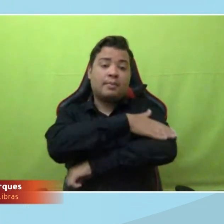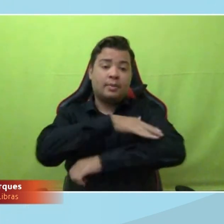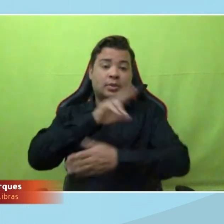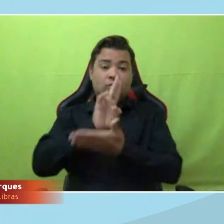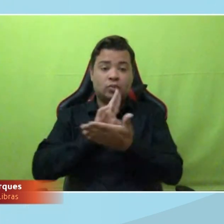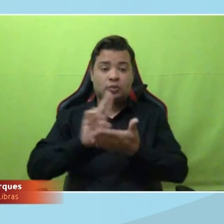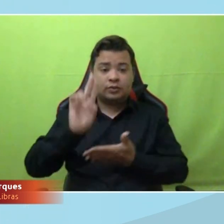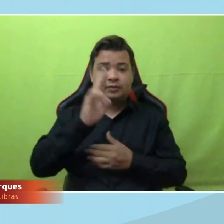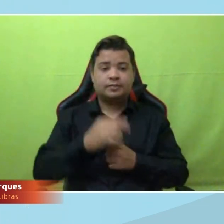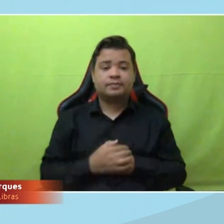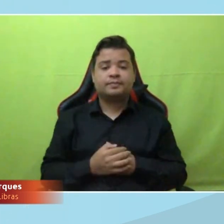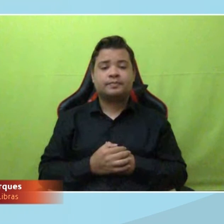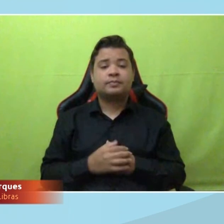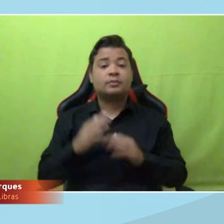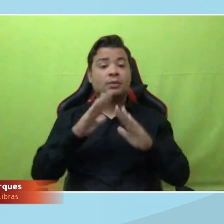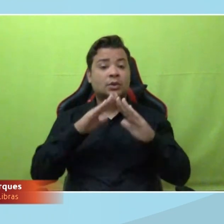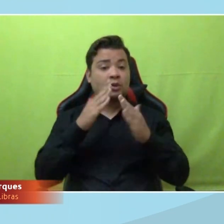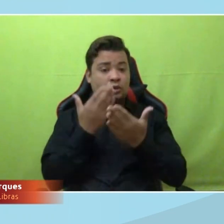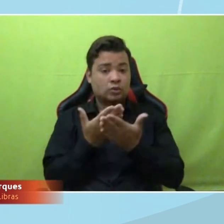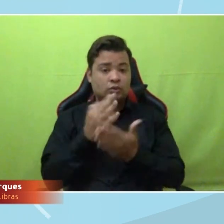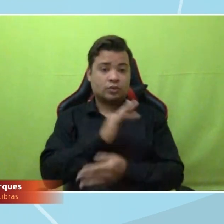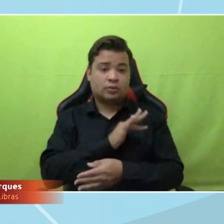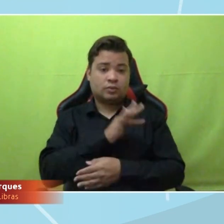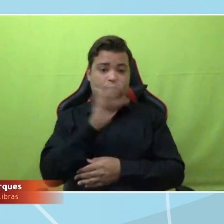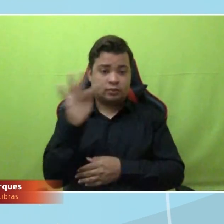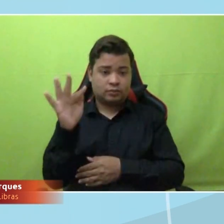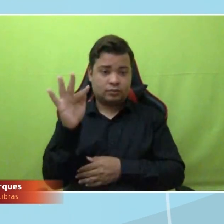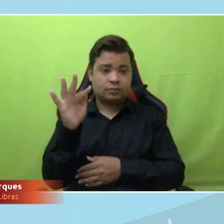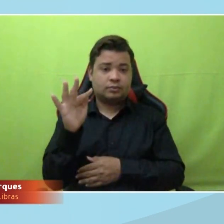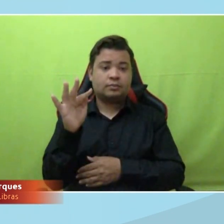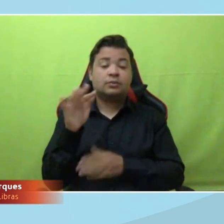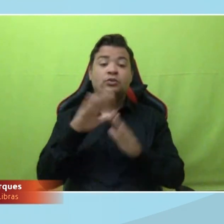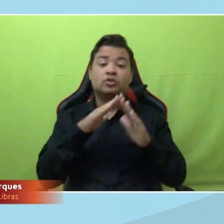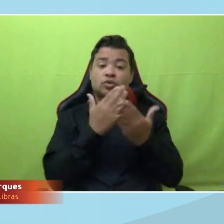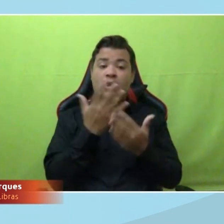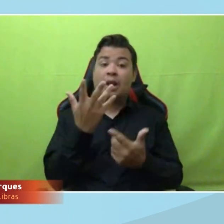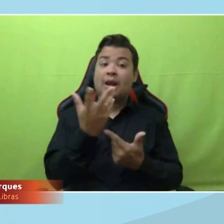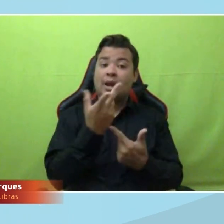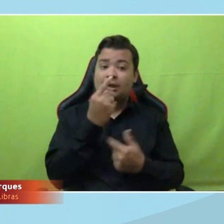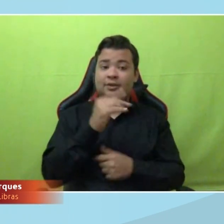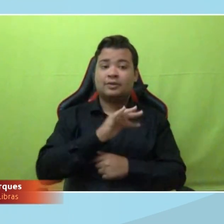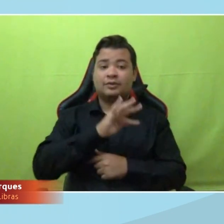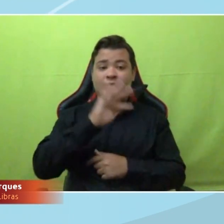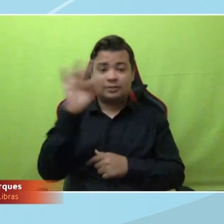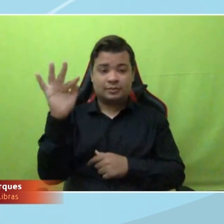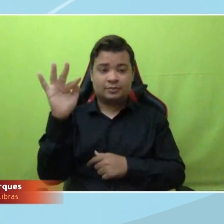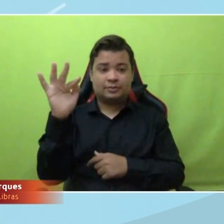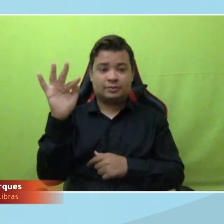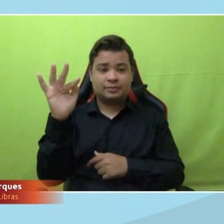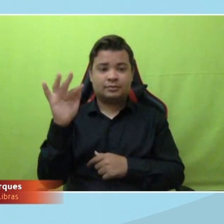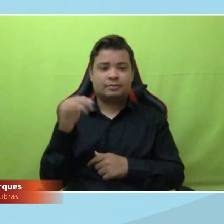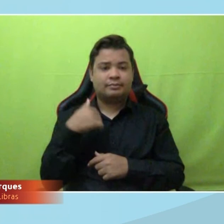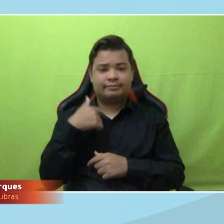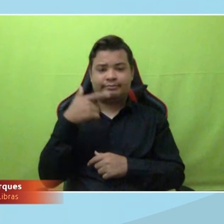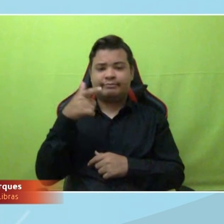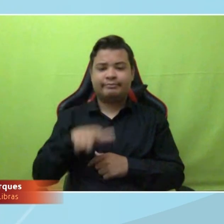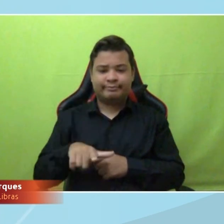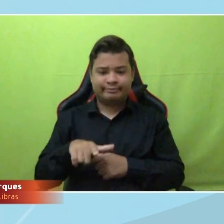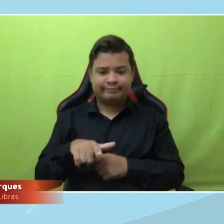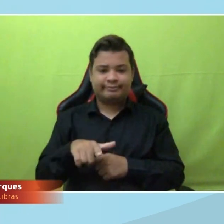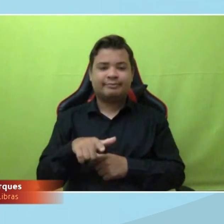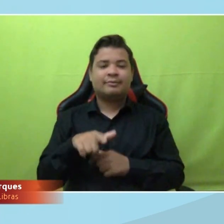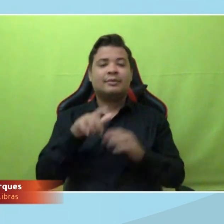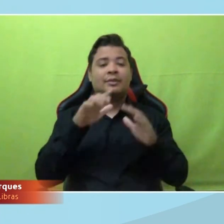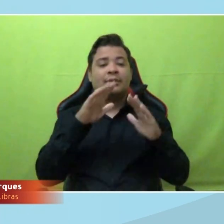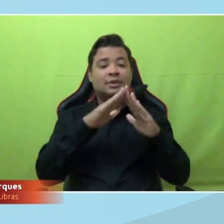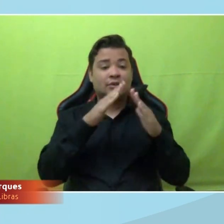E a Escola do Futuro, Escola de Artes do Futuro, vou falar tudo de novo aqui. A Escola do